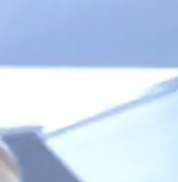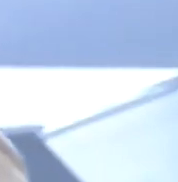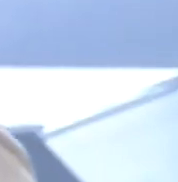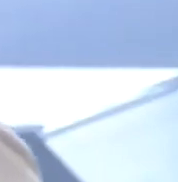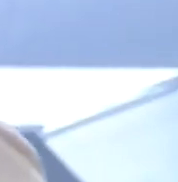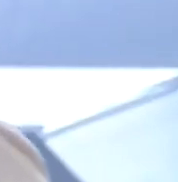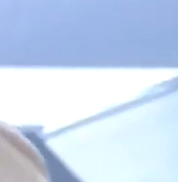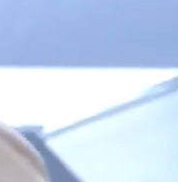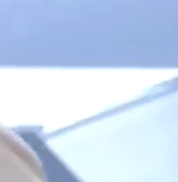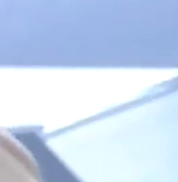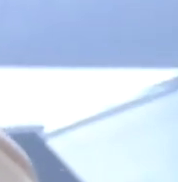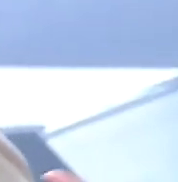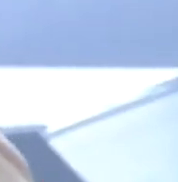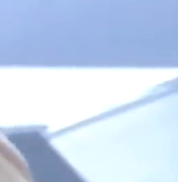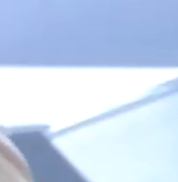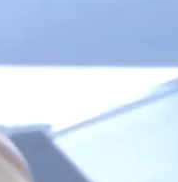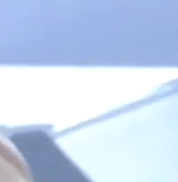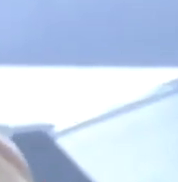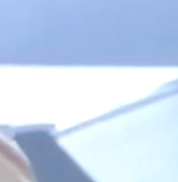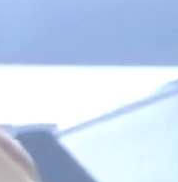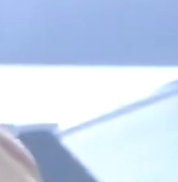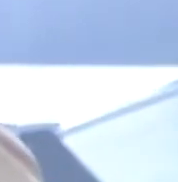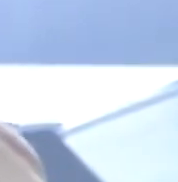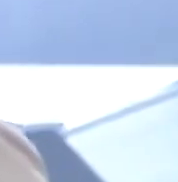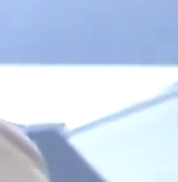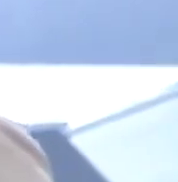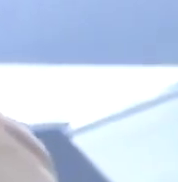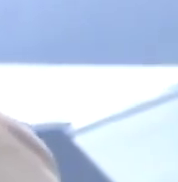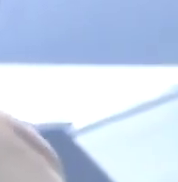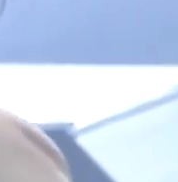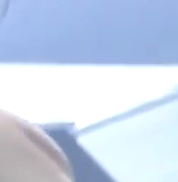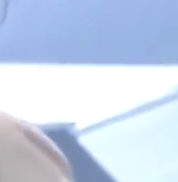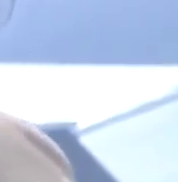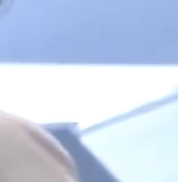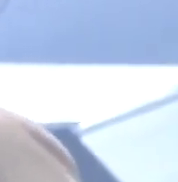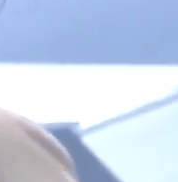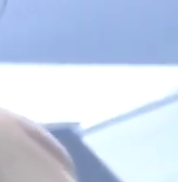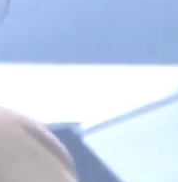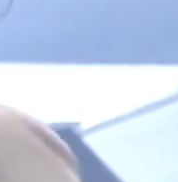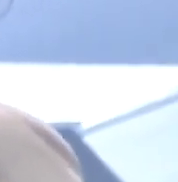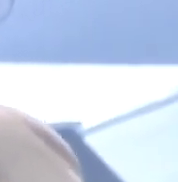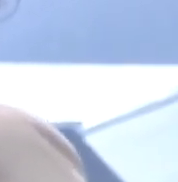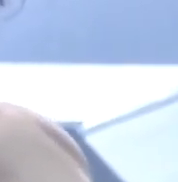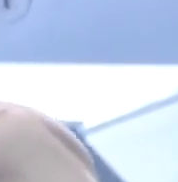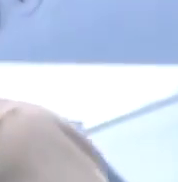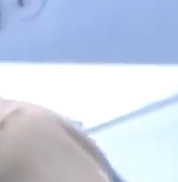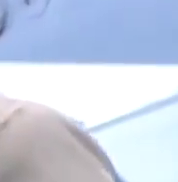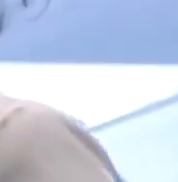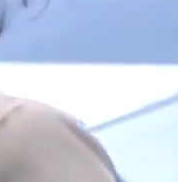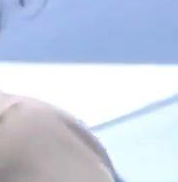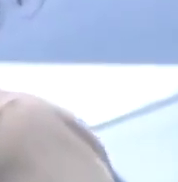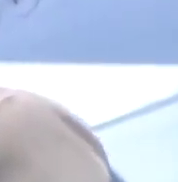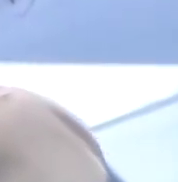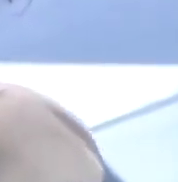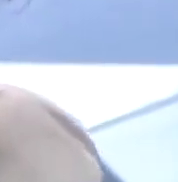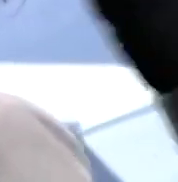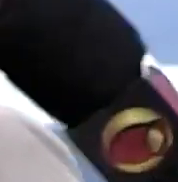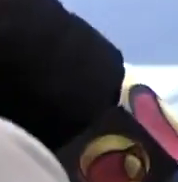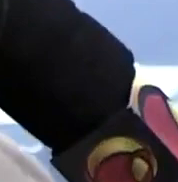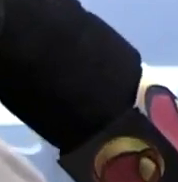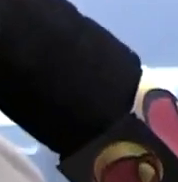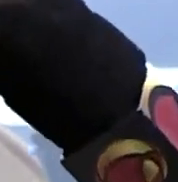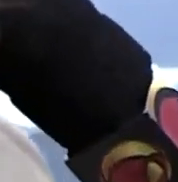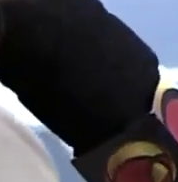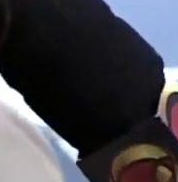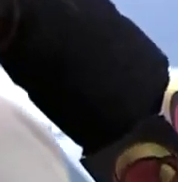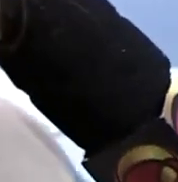desse debate, né? Quer dizer, a gente tem visto que as estratégias têm sido um pouco pegar onda nessa polarização que tomou conta do debate político no Brasil. O